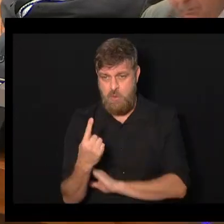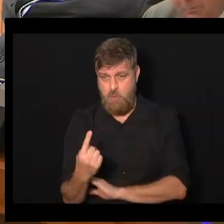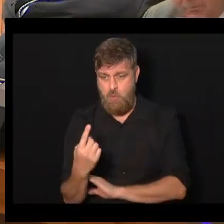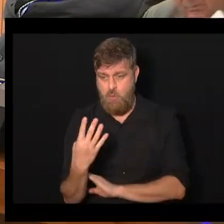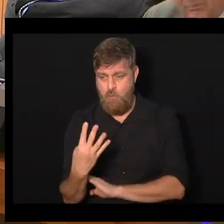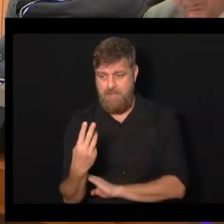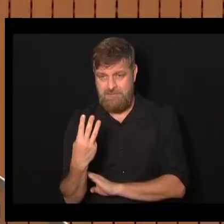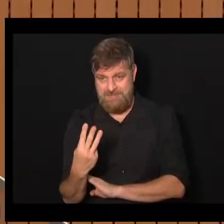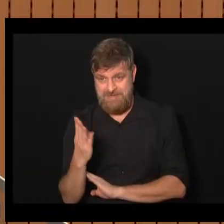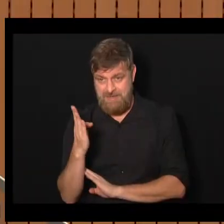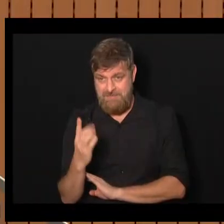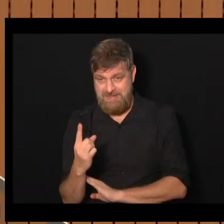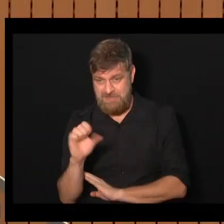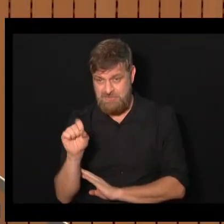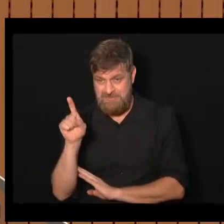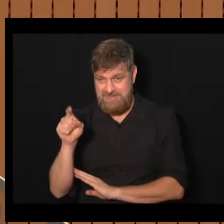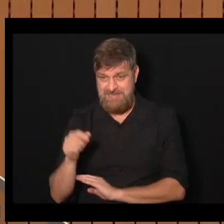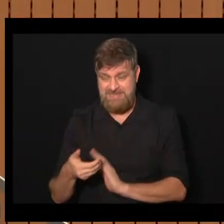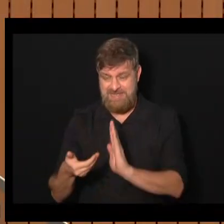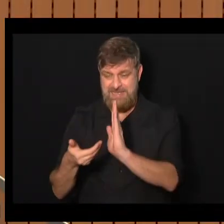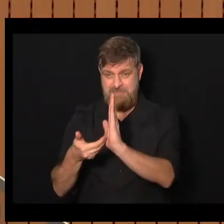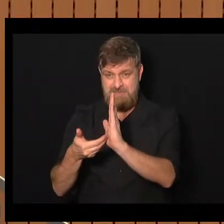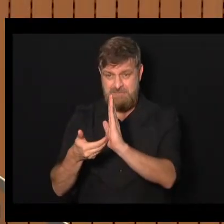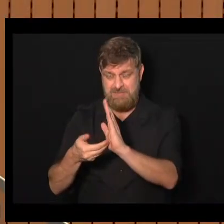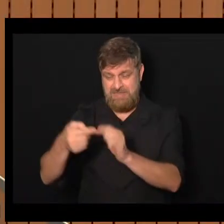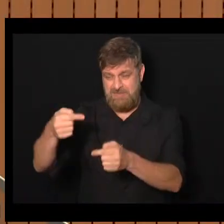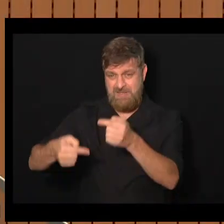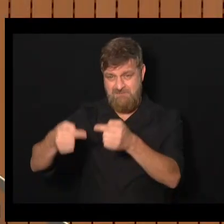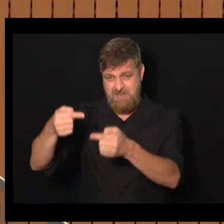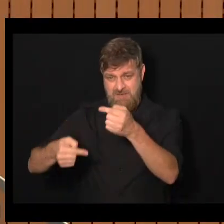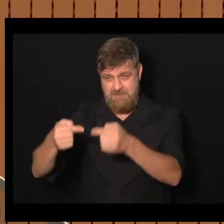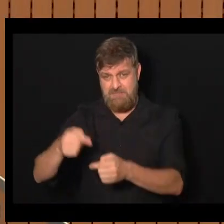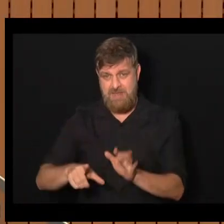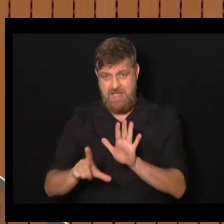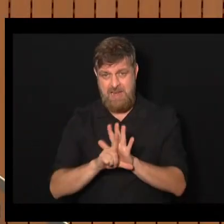143/2018, em tramitação na Câmara dos Deputados, que altera a lei